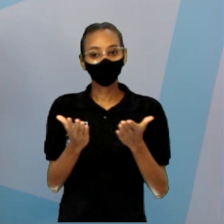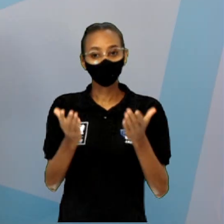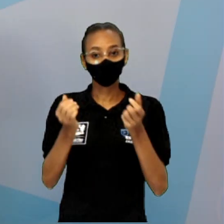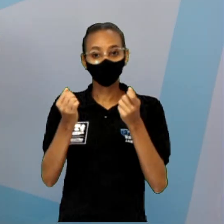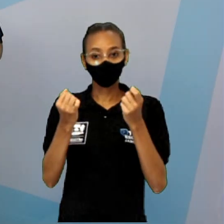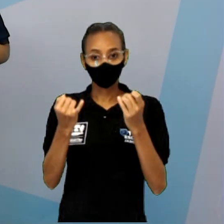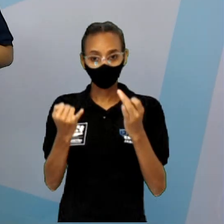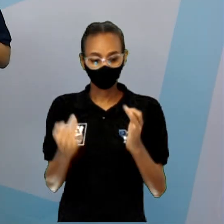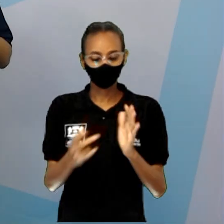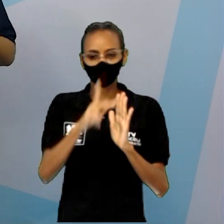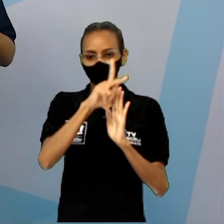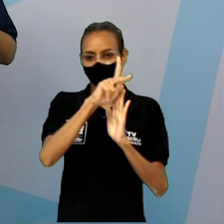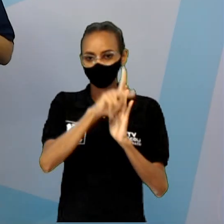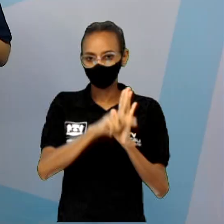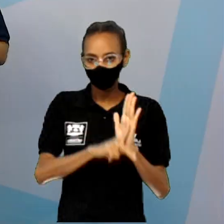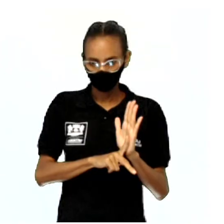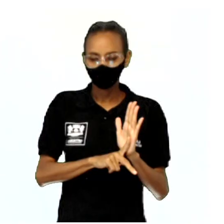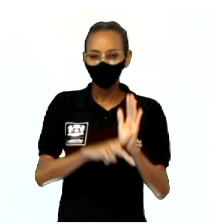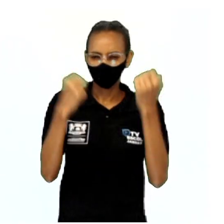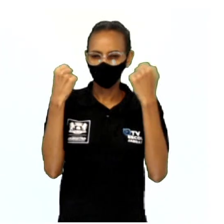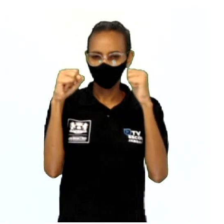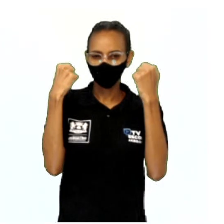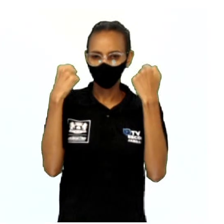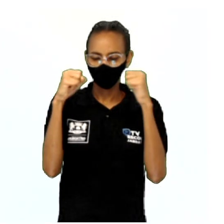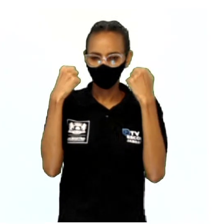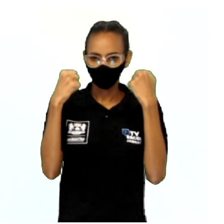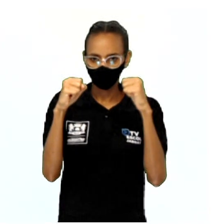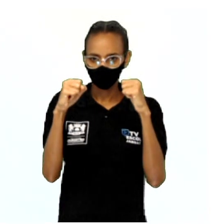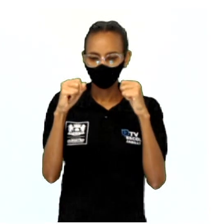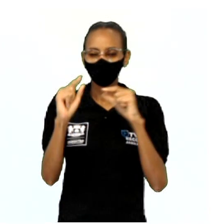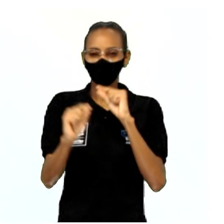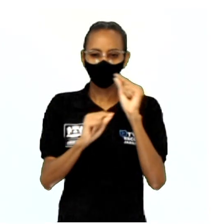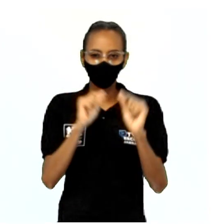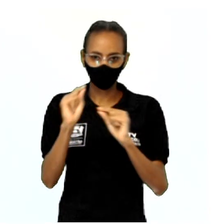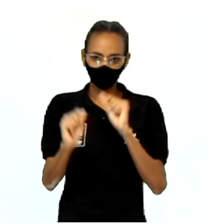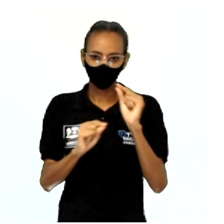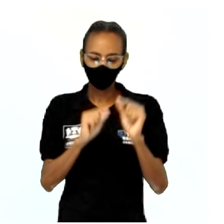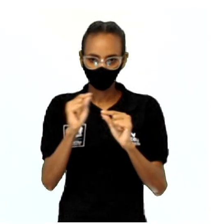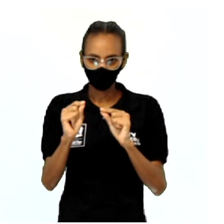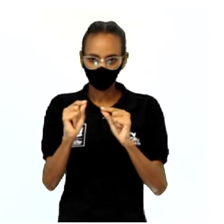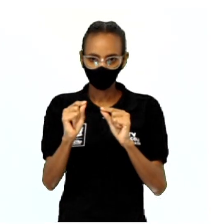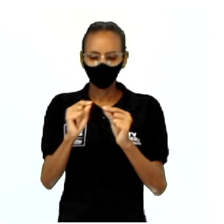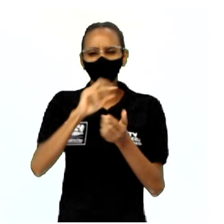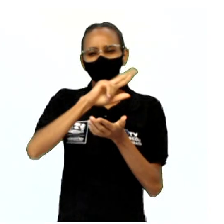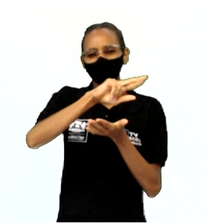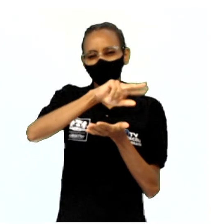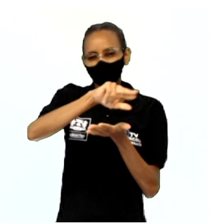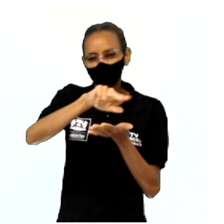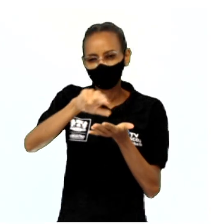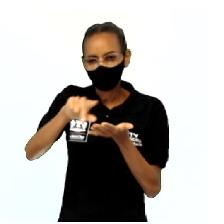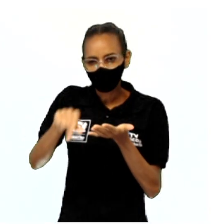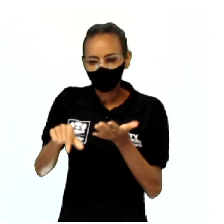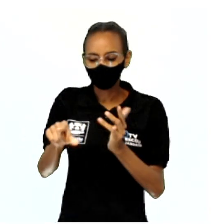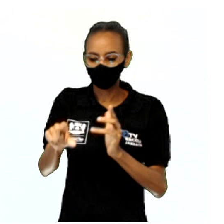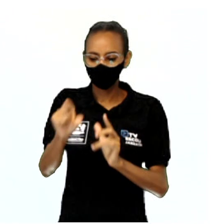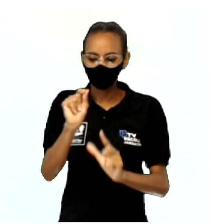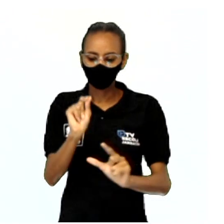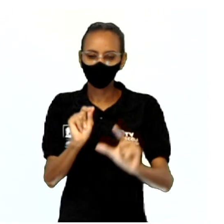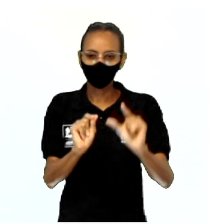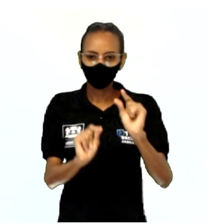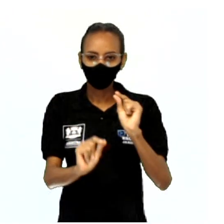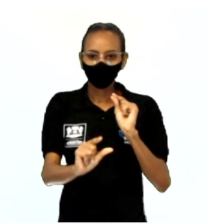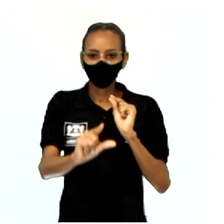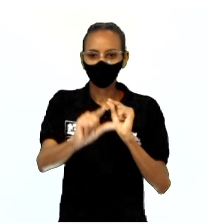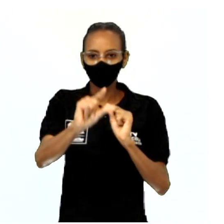os programas de exercício físico. Nós podemos dizer que são as atividades escolhidas para